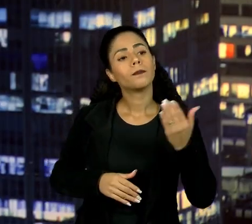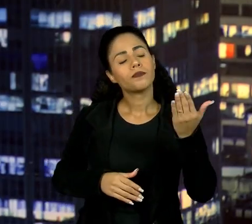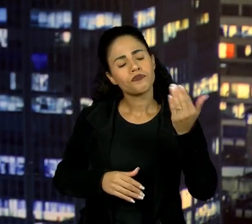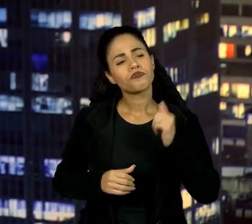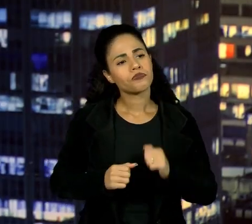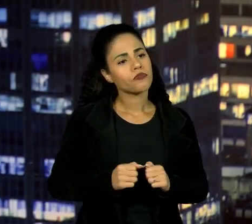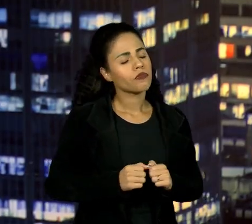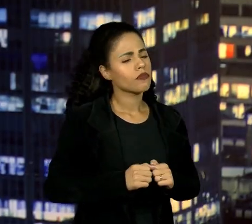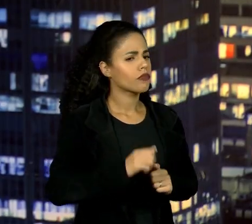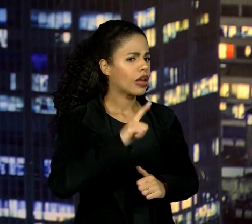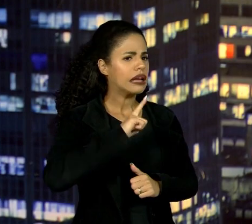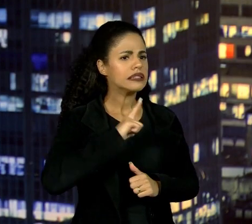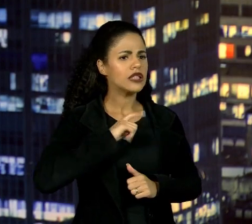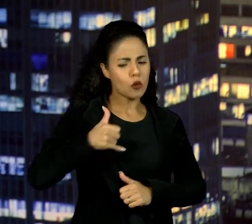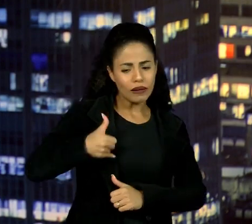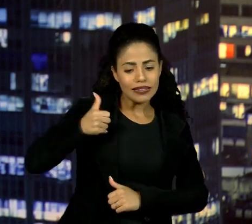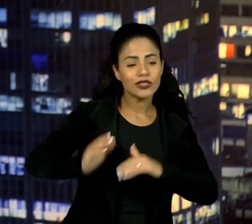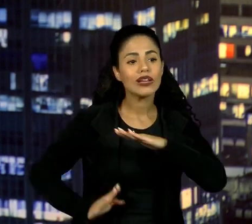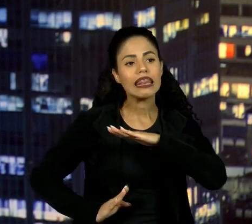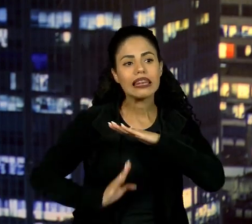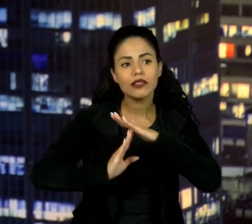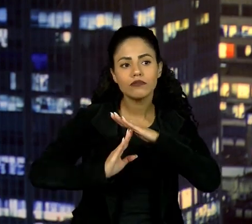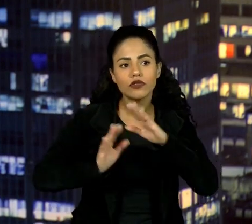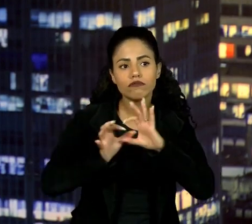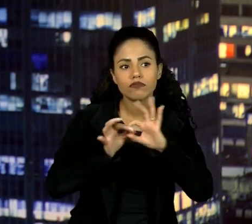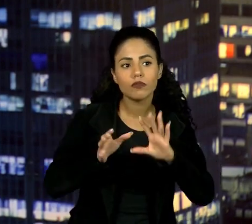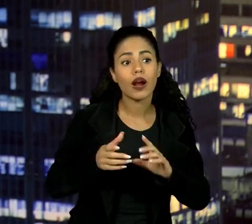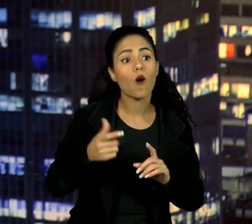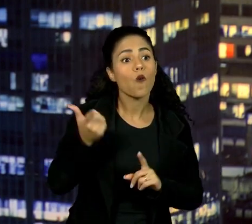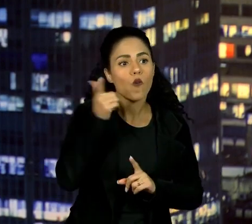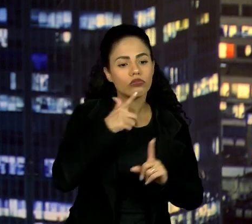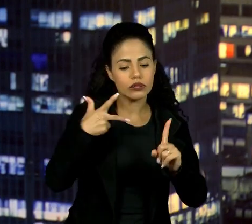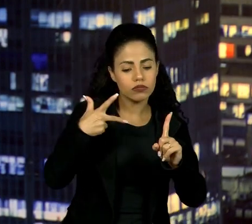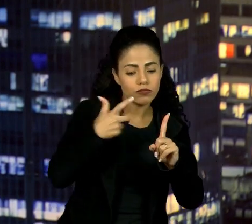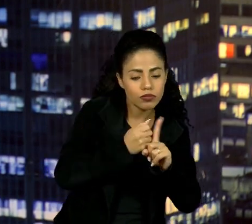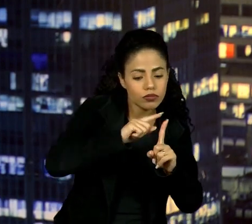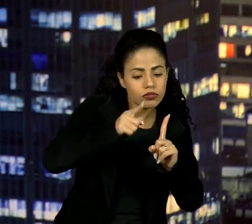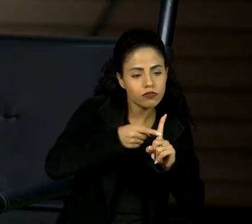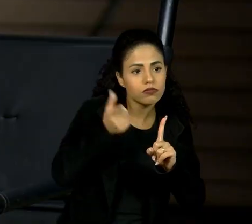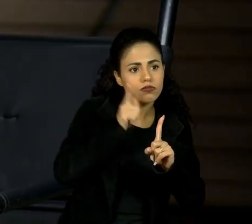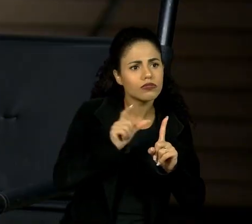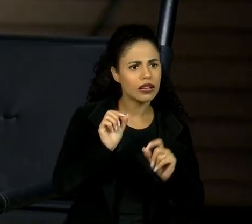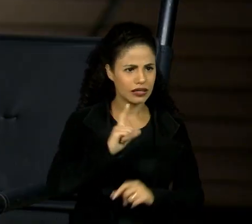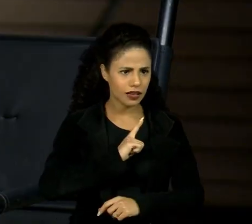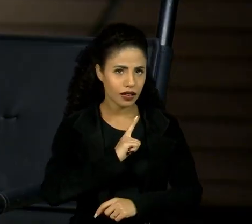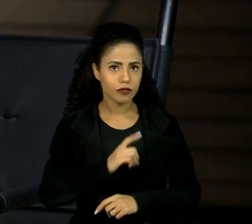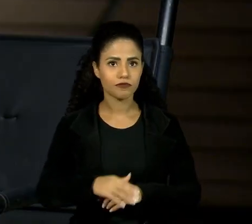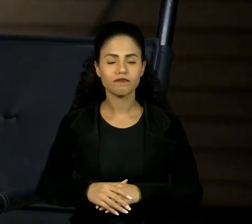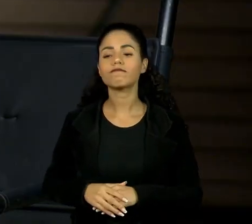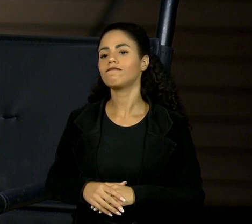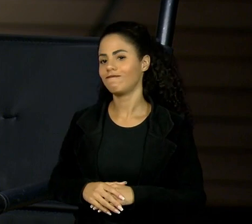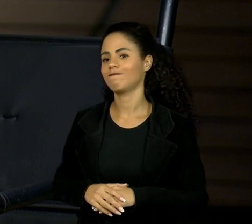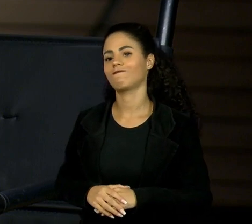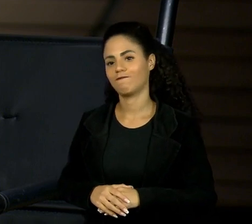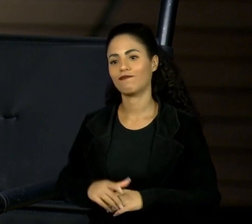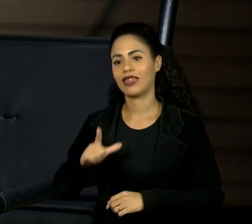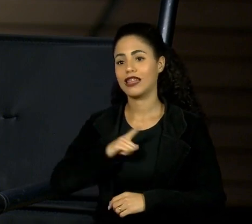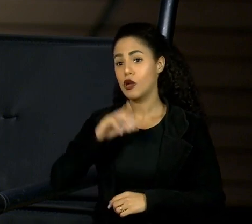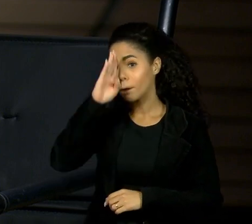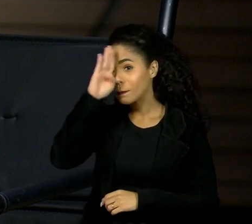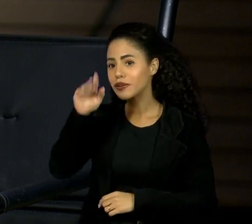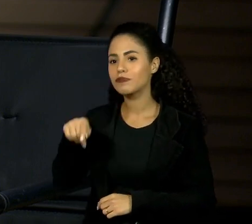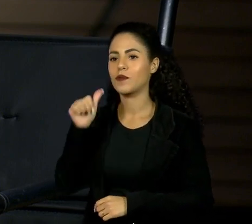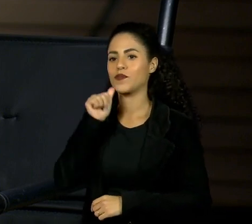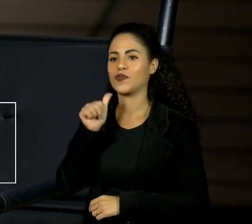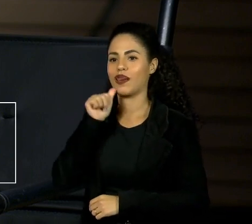Thaís, existe uma idade máxima que é permitida a reprodução assistida em mulheres e homens? Sim, principalmente para as mulheres,